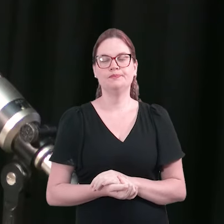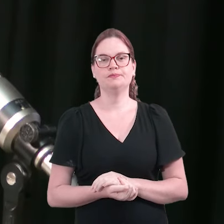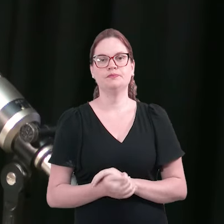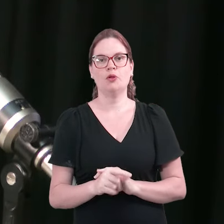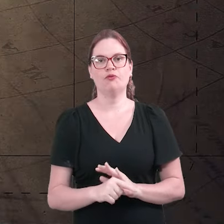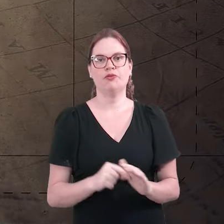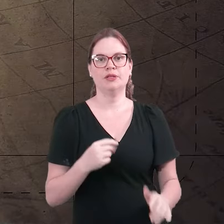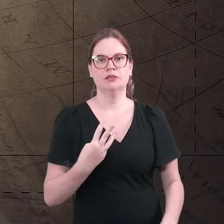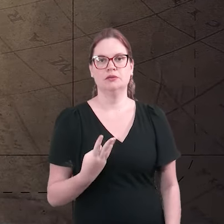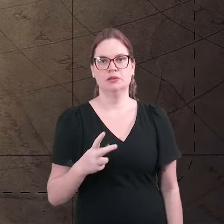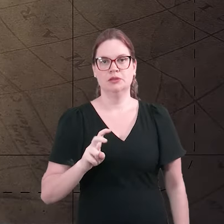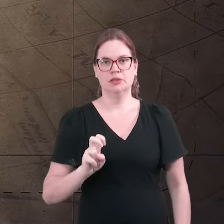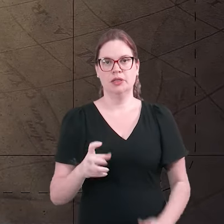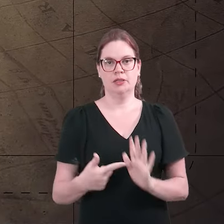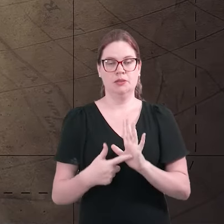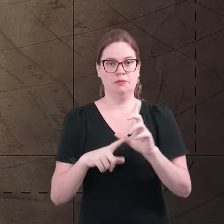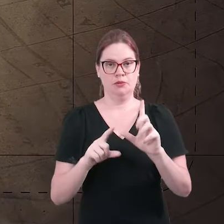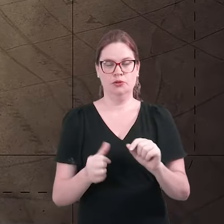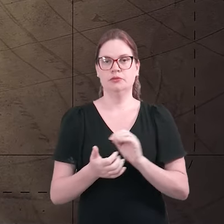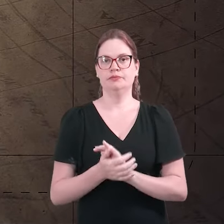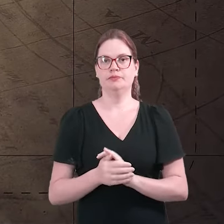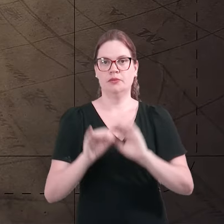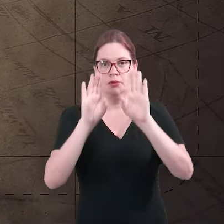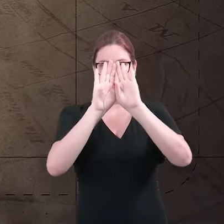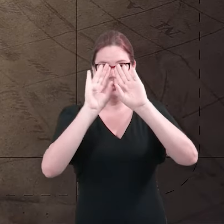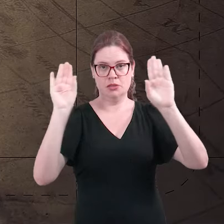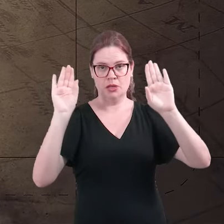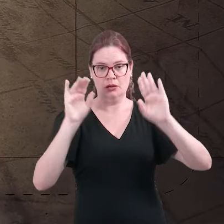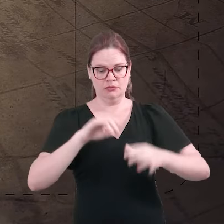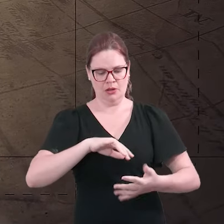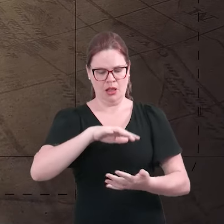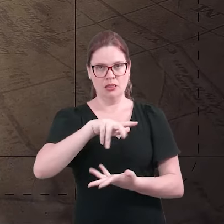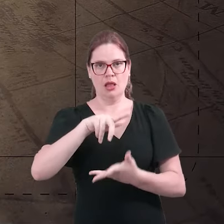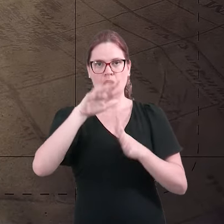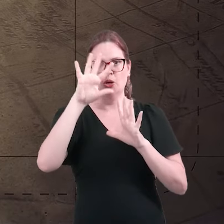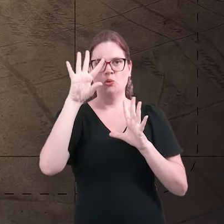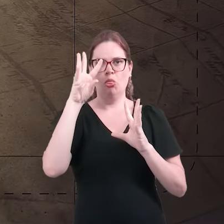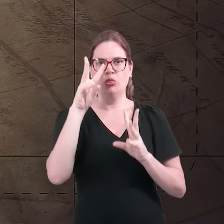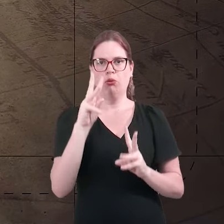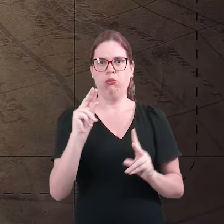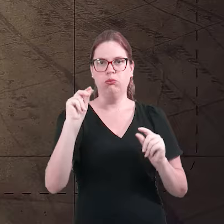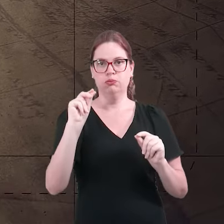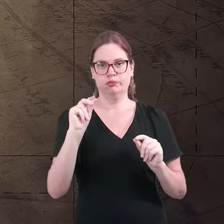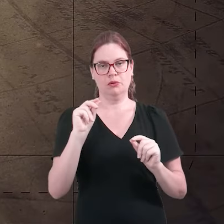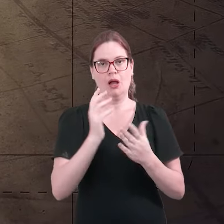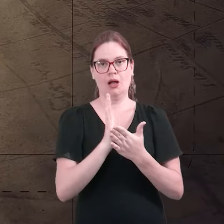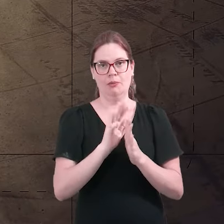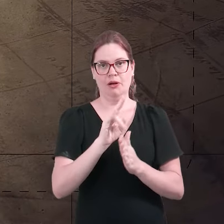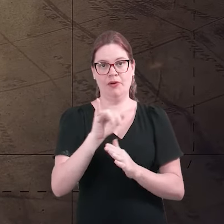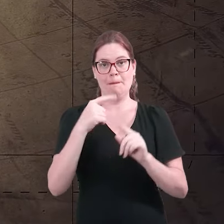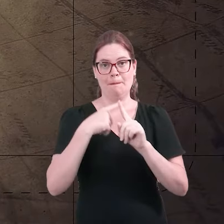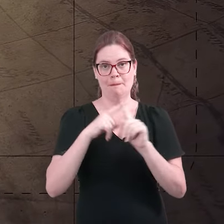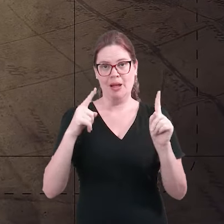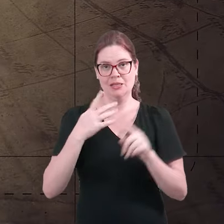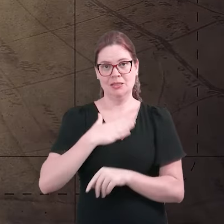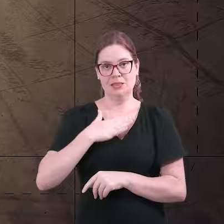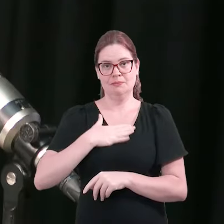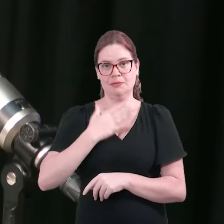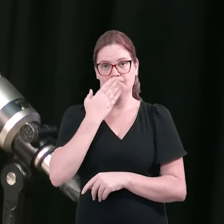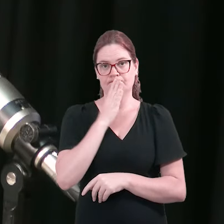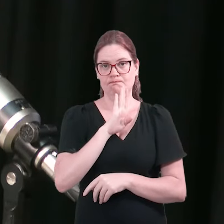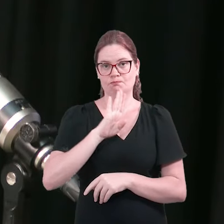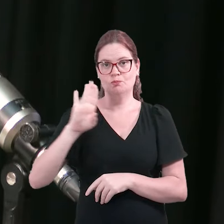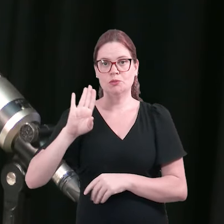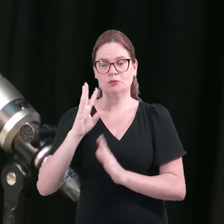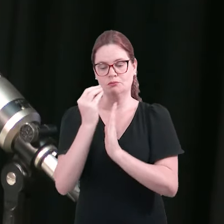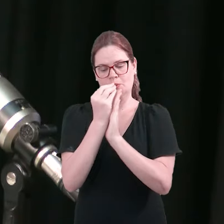35 fala o seguinte: o céu e a terra passarão, mas as minhas palavras não hão de passar.